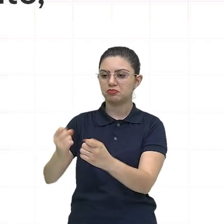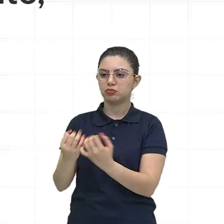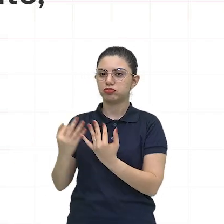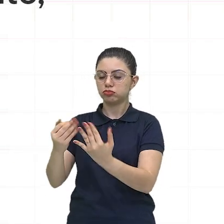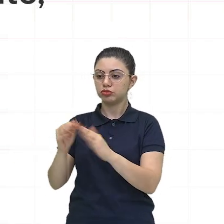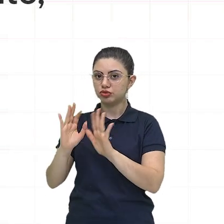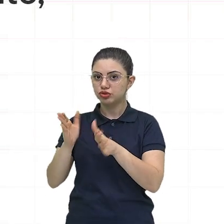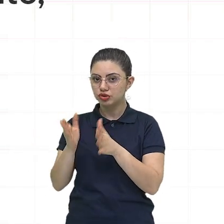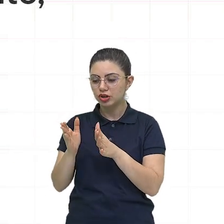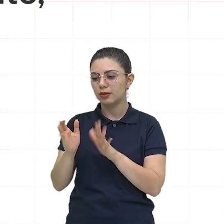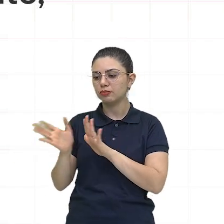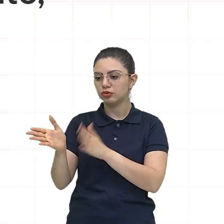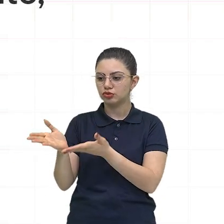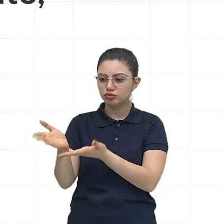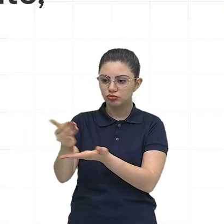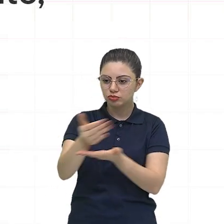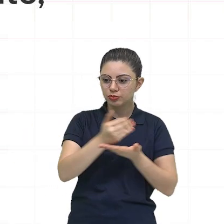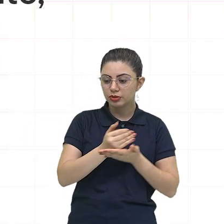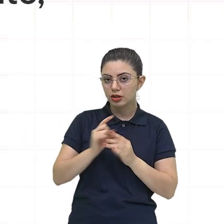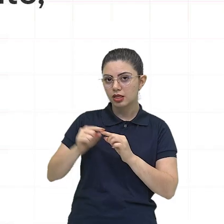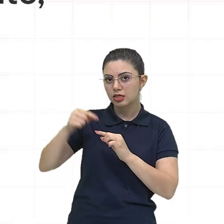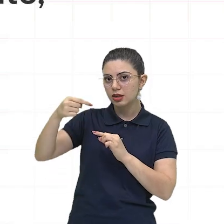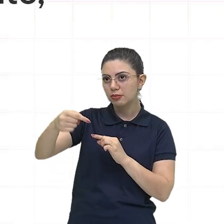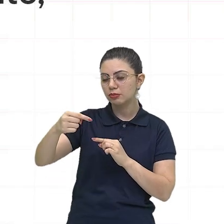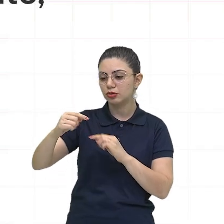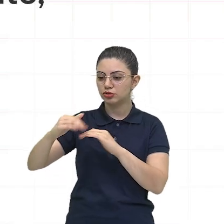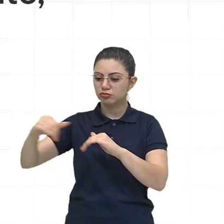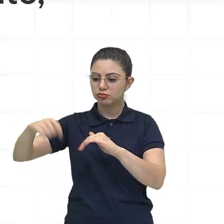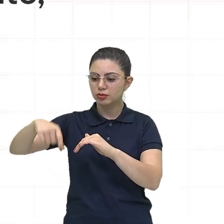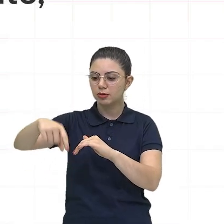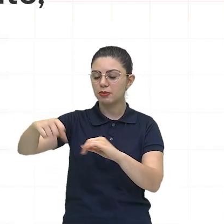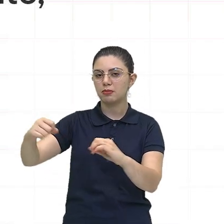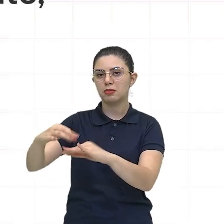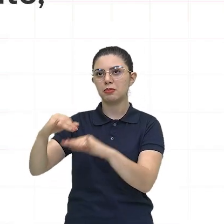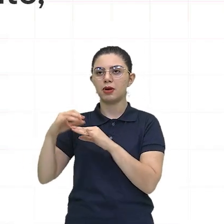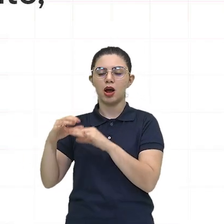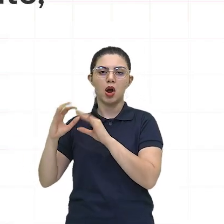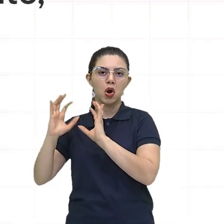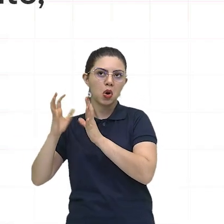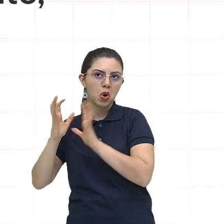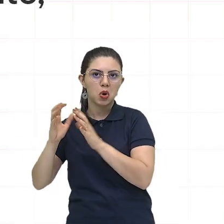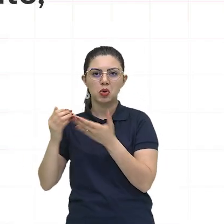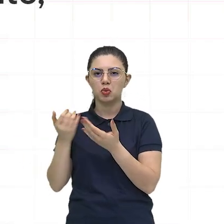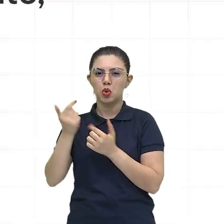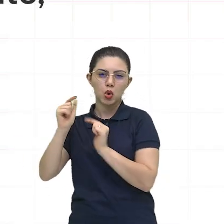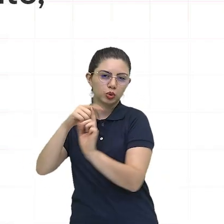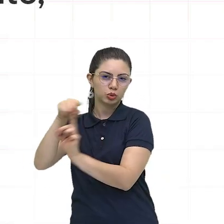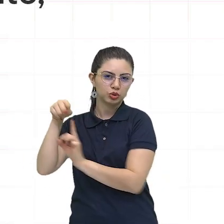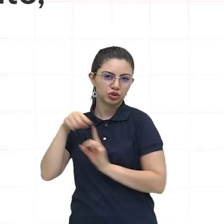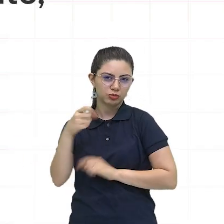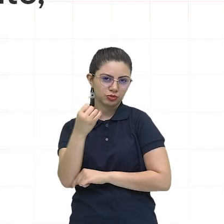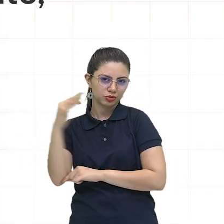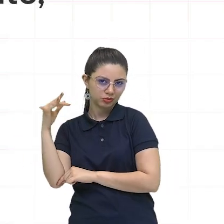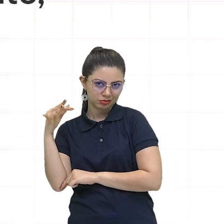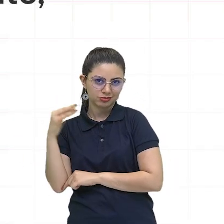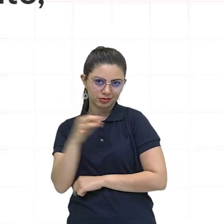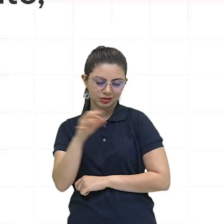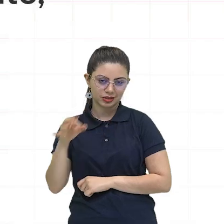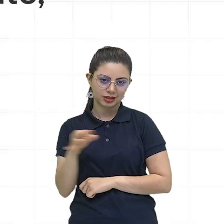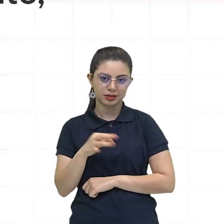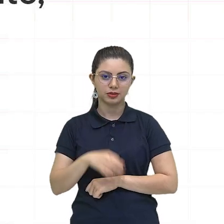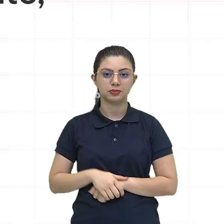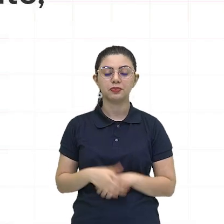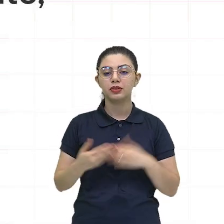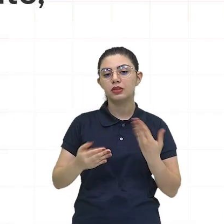soja, depois eu vou plantar coco, e esse segue o ciclo, tá? Isso que acaba sendo a rotação de terras.